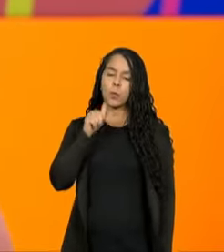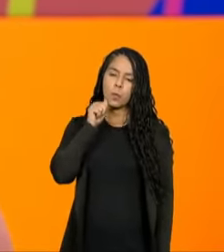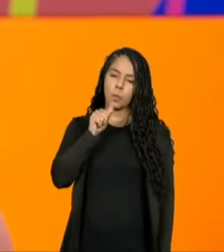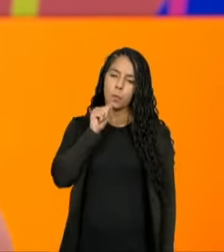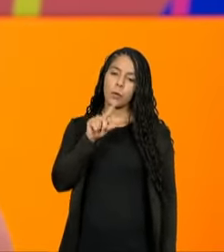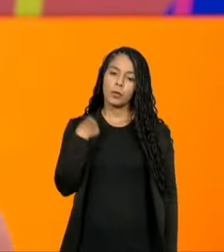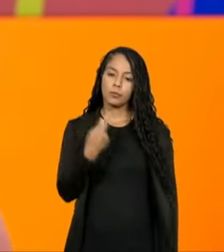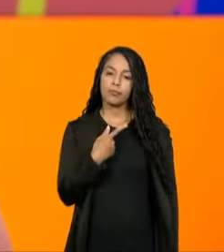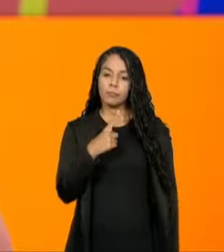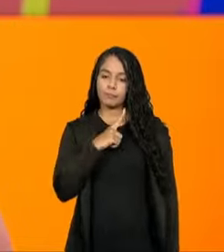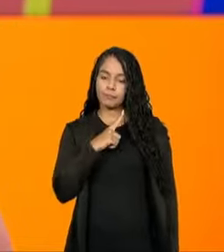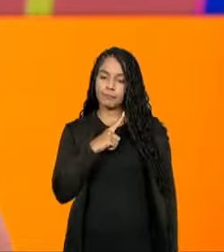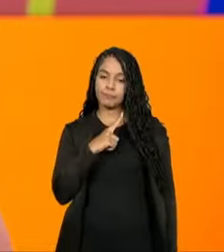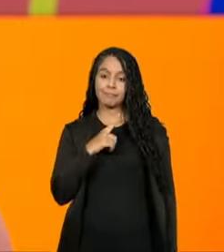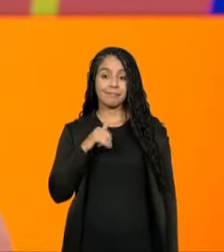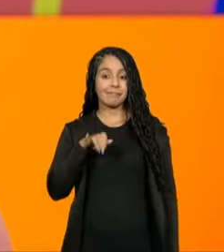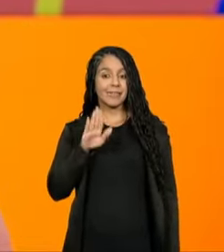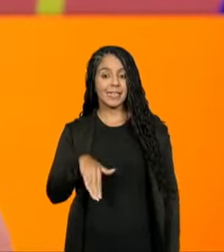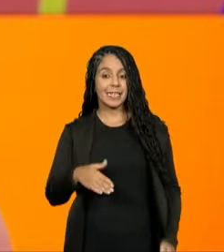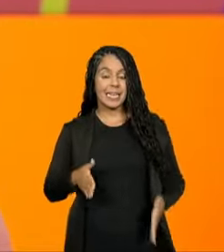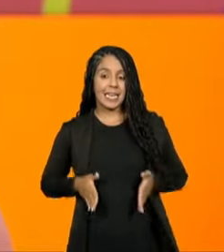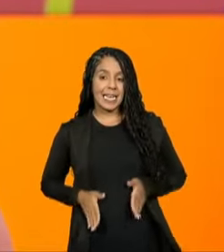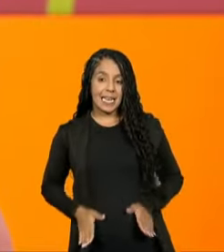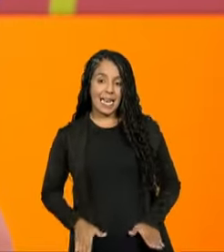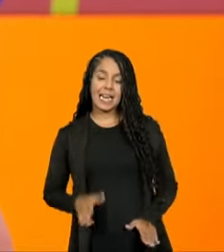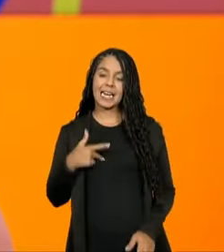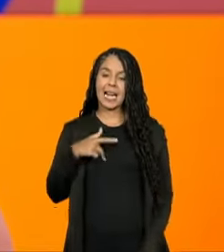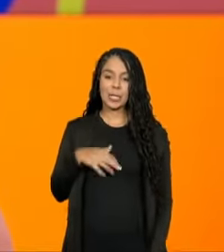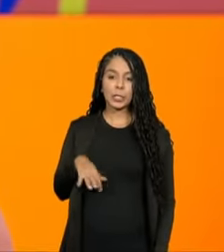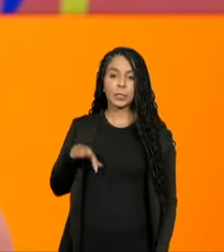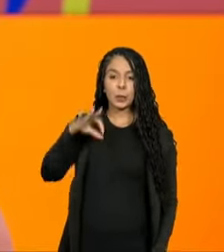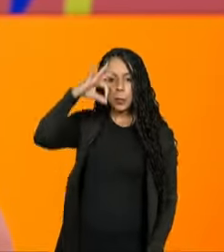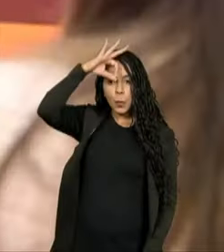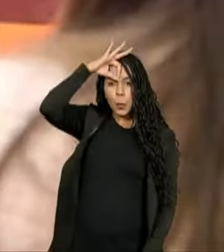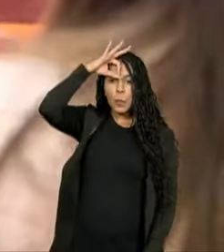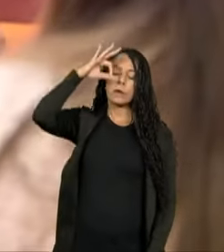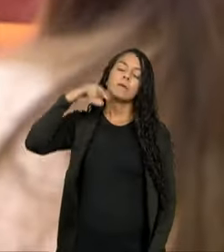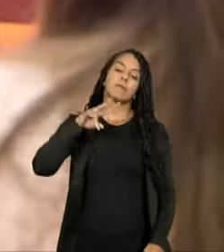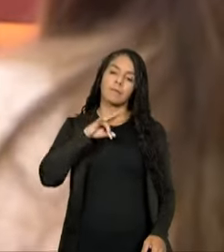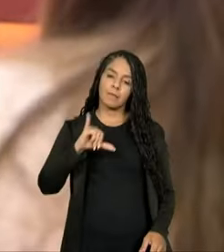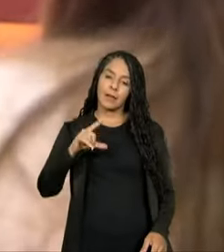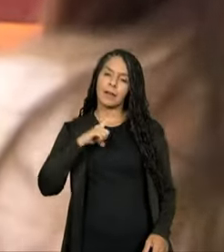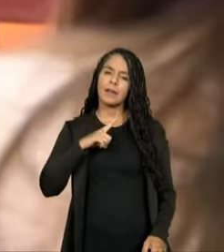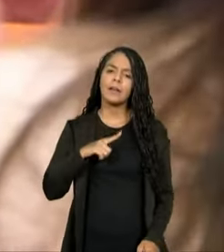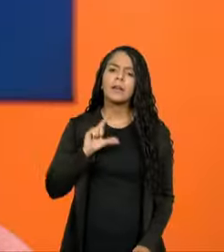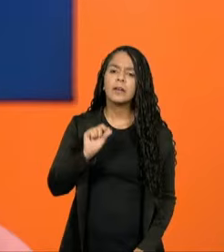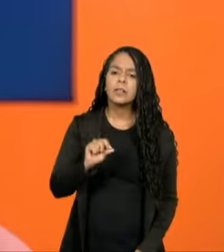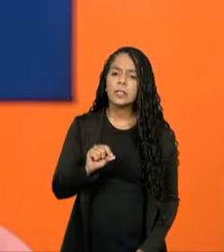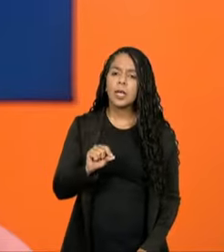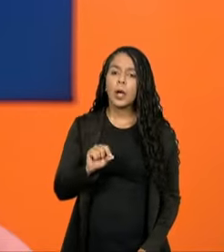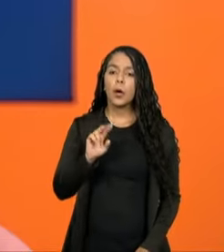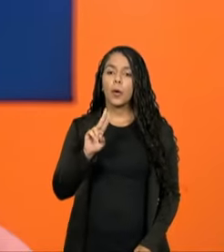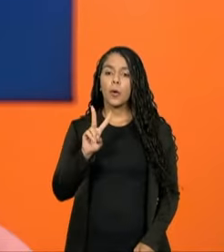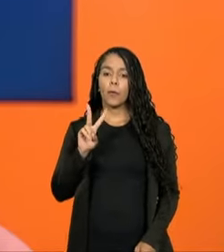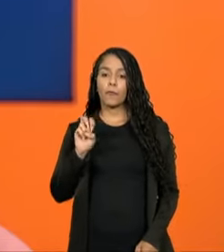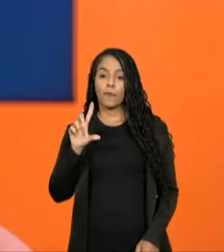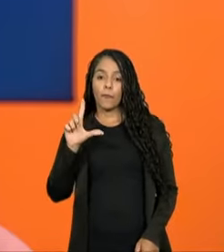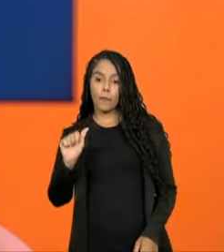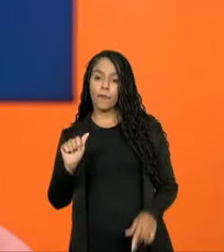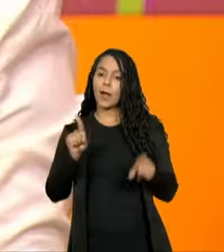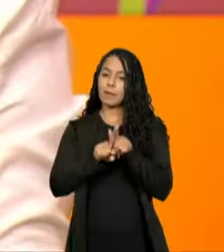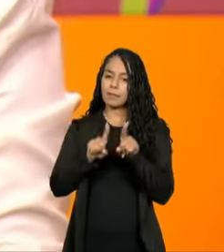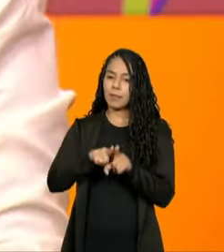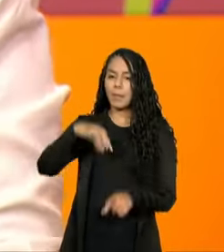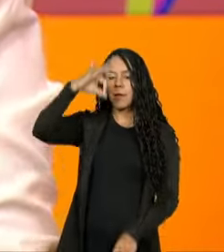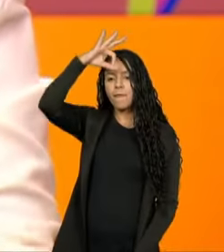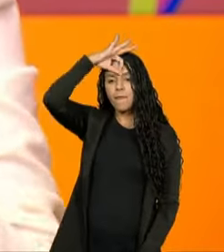a gente tem, na verdade, para quem nasce com vulva e vagina, a gente vai ter um aumento. Nasce de... com o quê? Com vulva e vagina. Ah, vulva, né? E vagina,